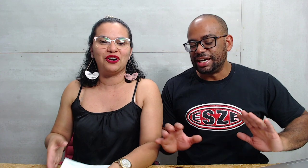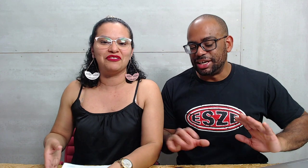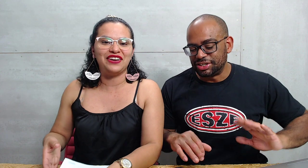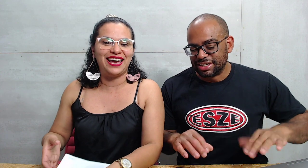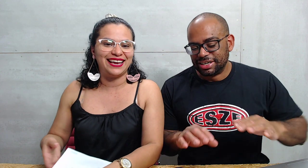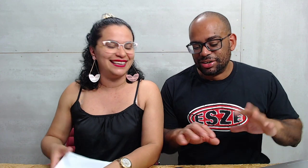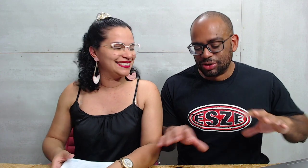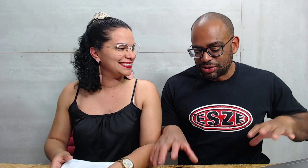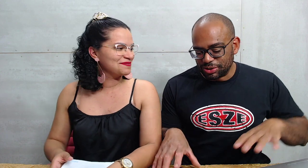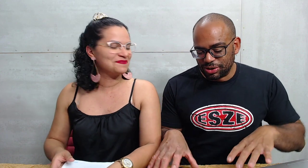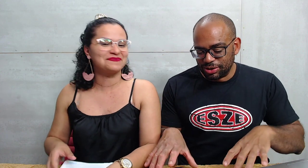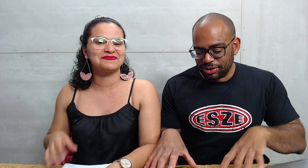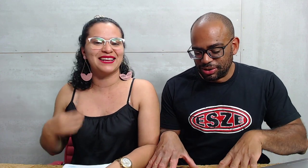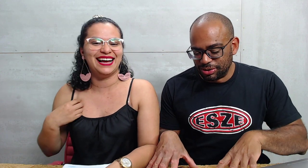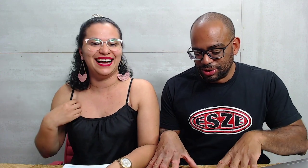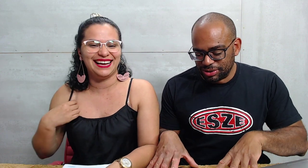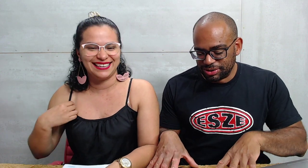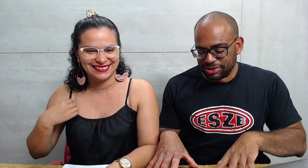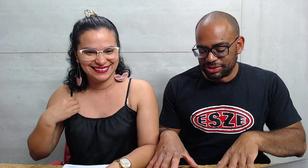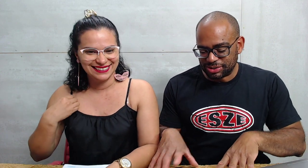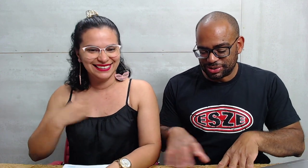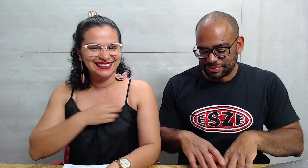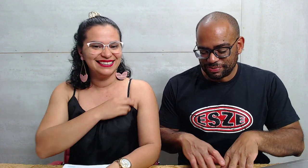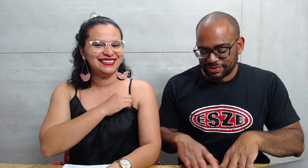é o seguinte: